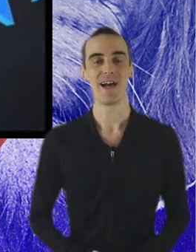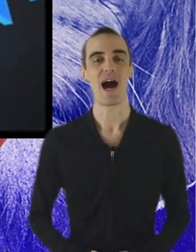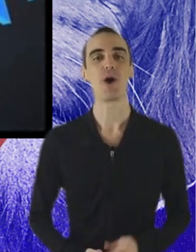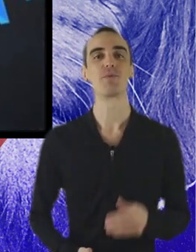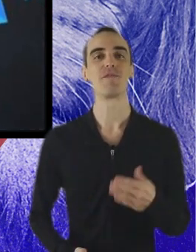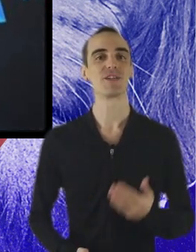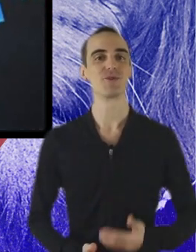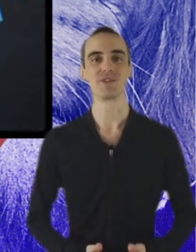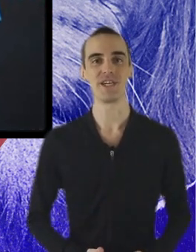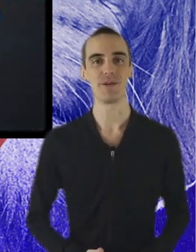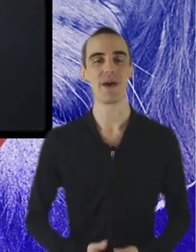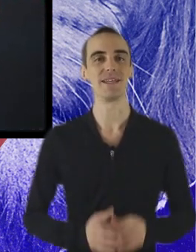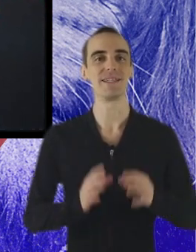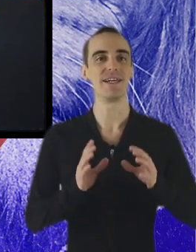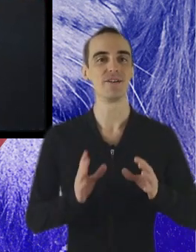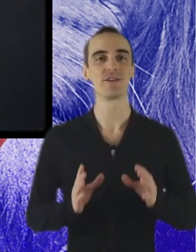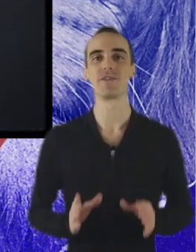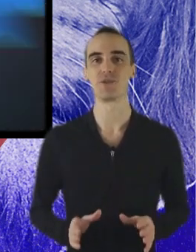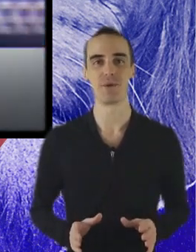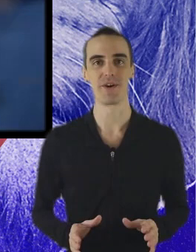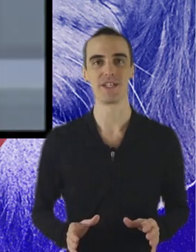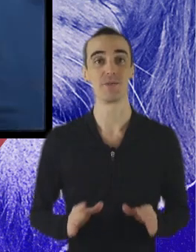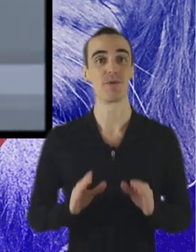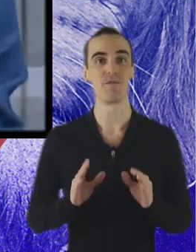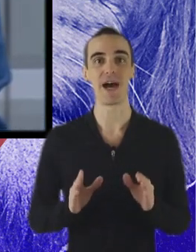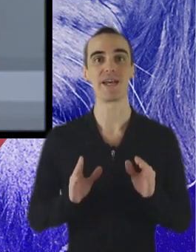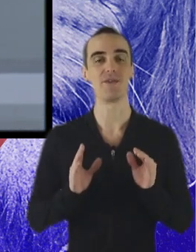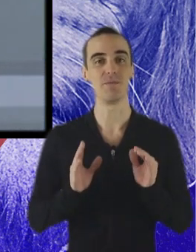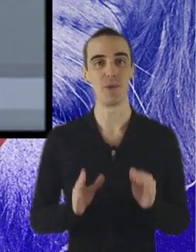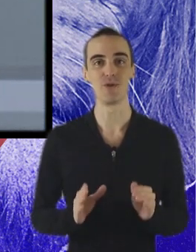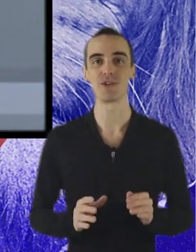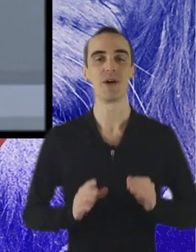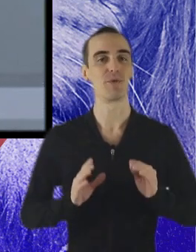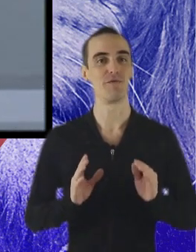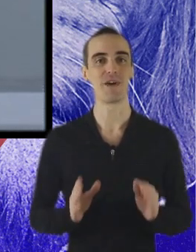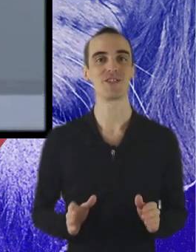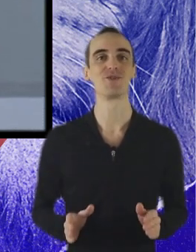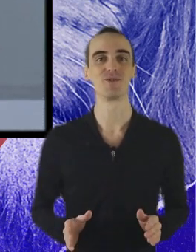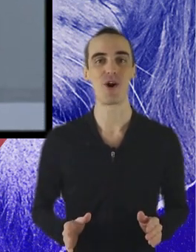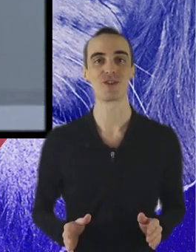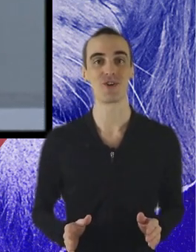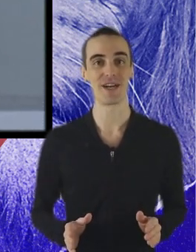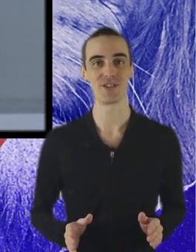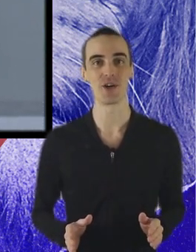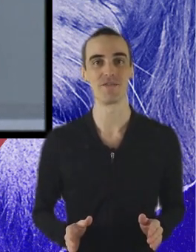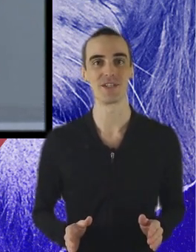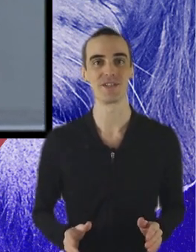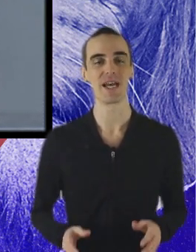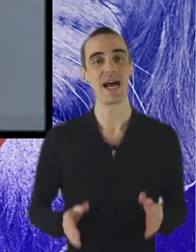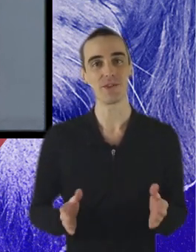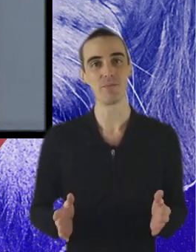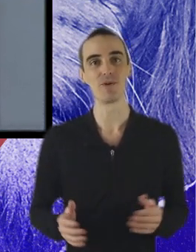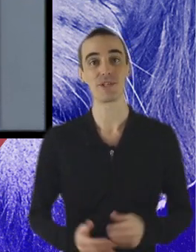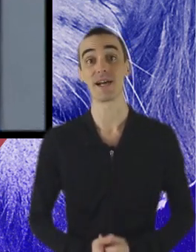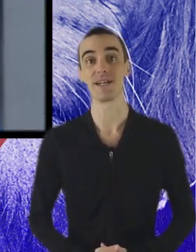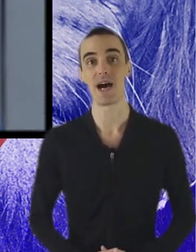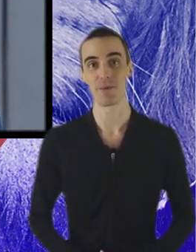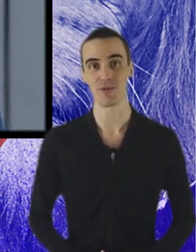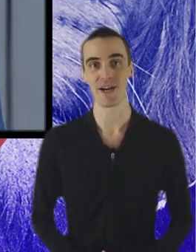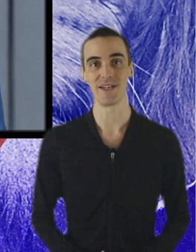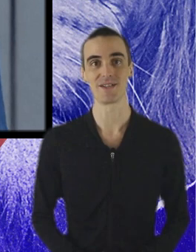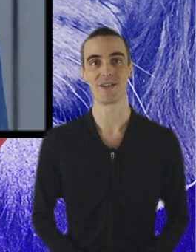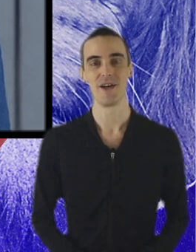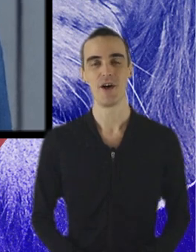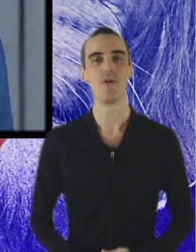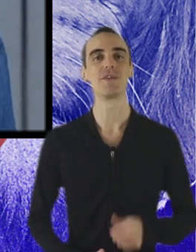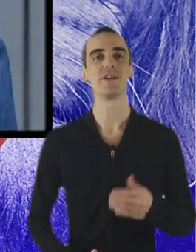Eduardo Lino debateram quanto ao clube que melhor se reforçou na última janela. Primeiramente, em uma matéria realizada no Globo Esporte, Paulo